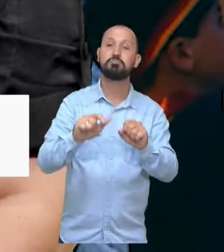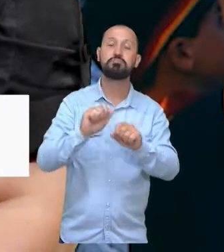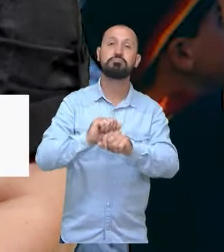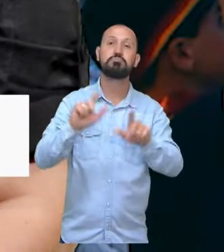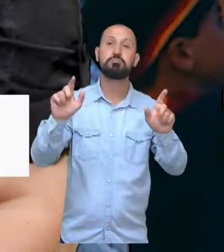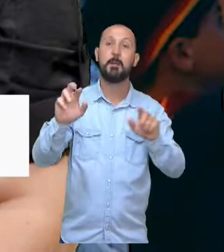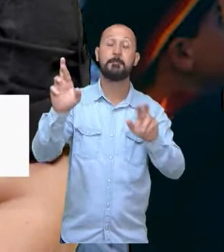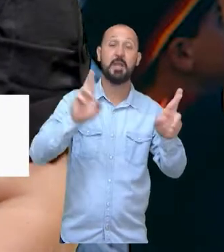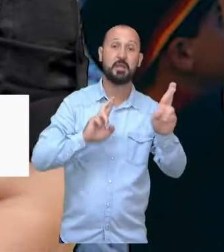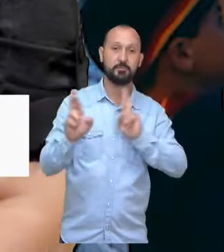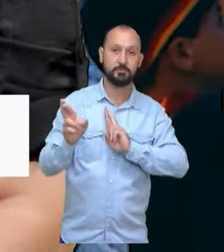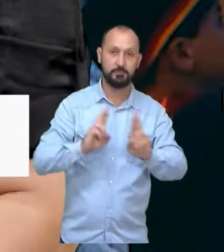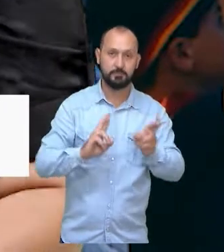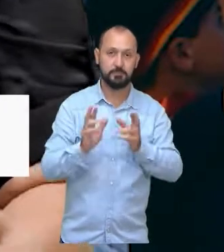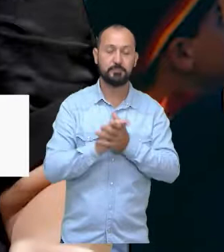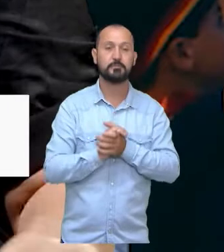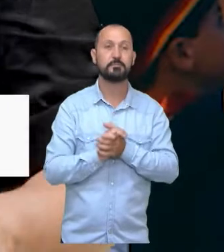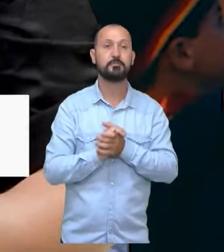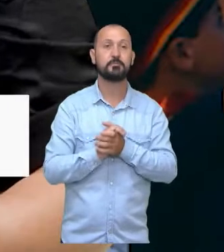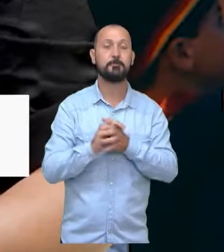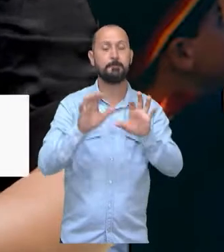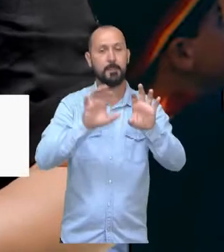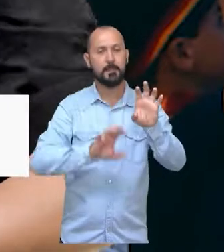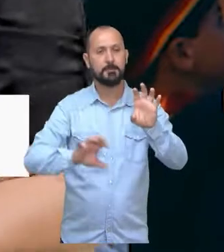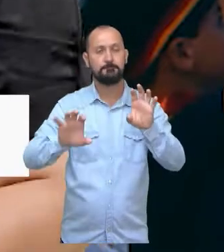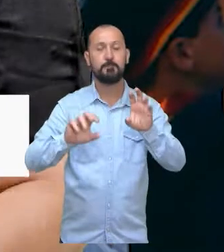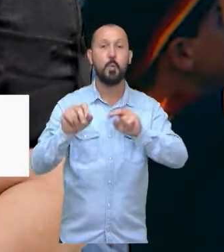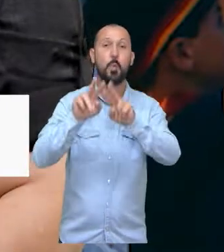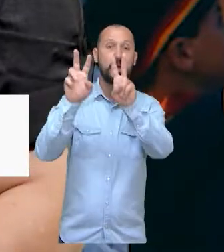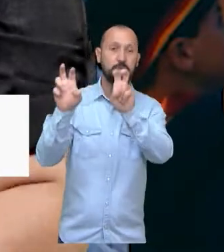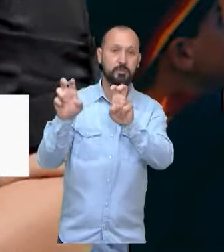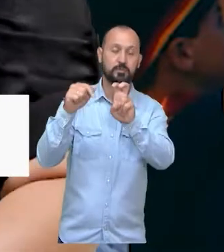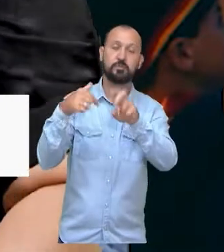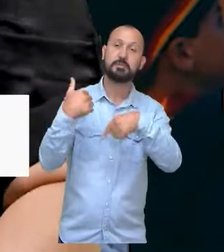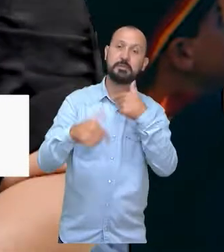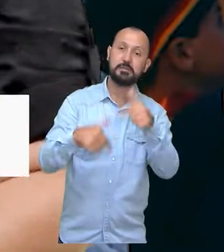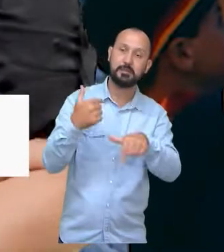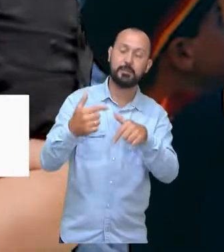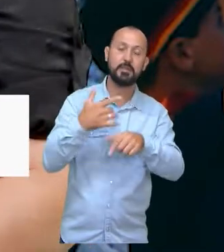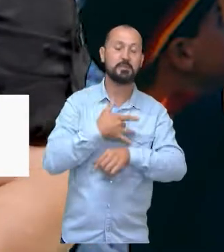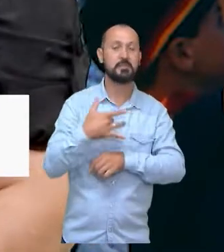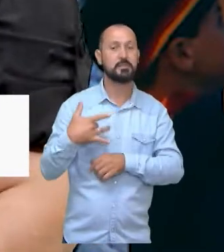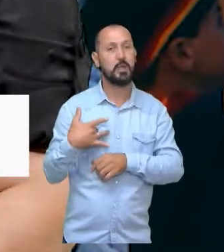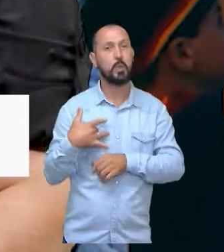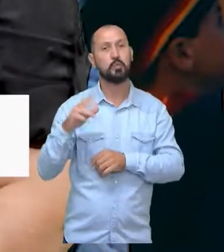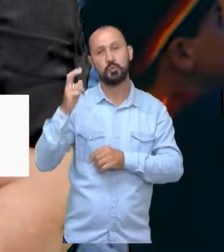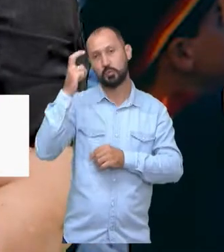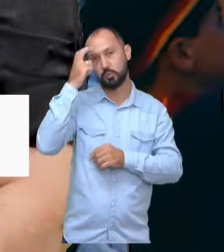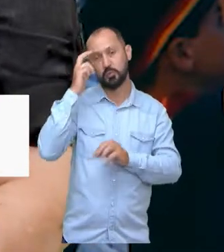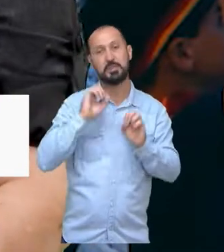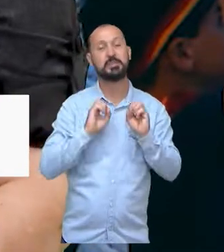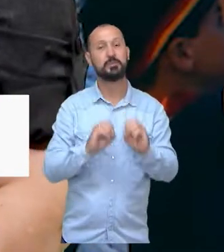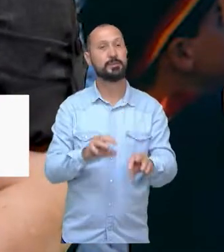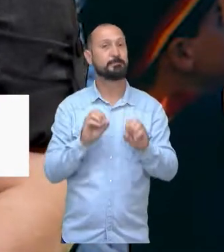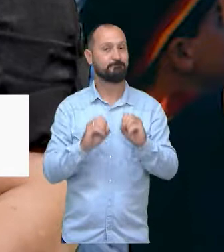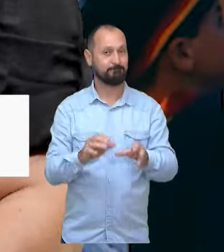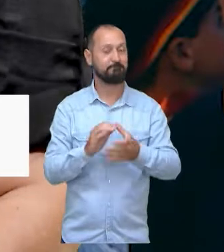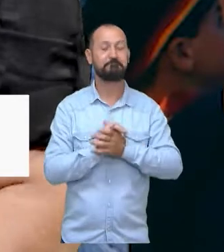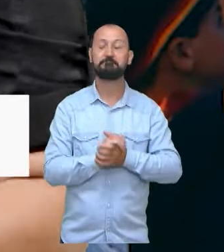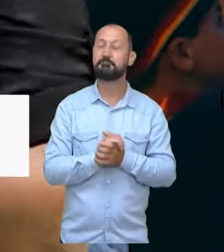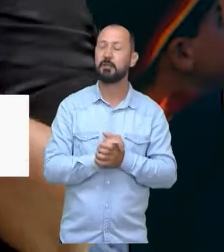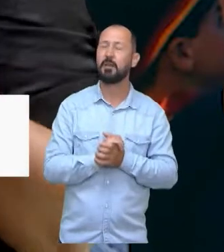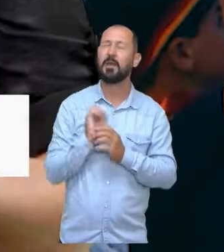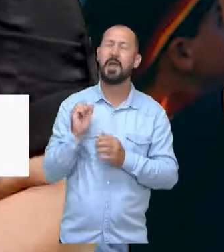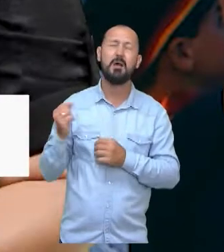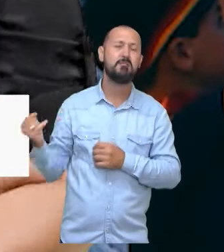acessar para responder, separado por assunto, empregabilidade, saúde, cultura e educação,